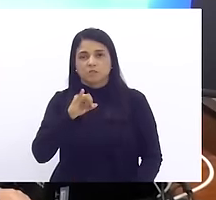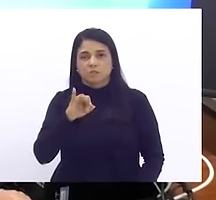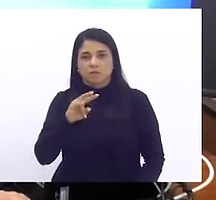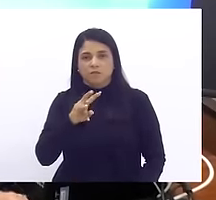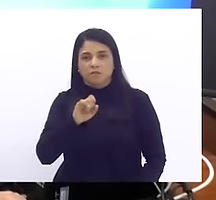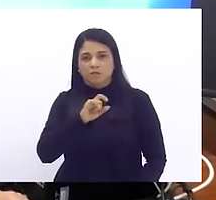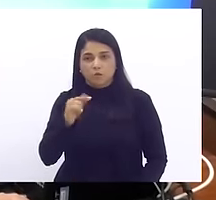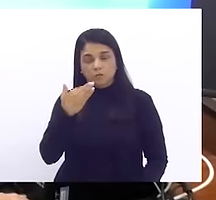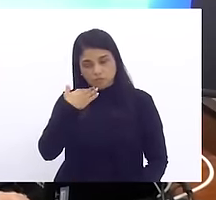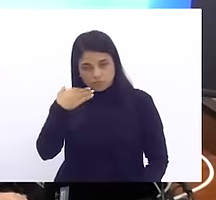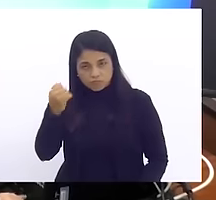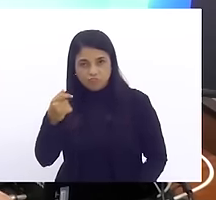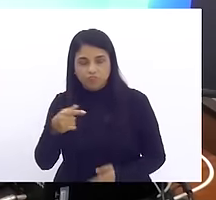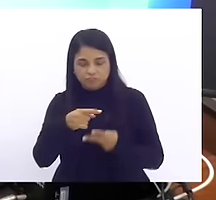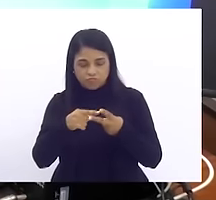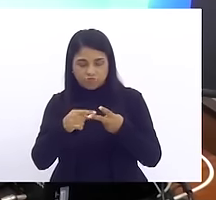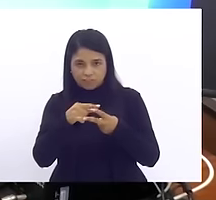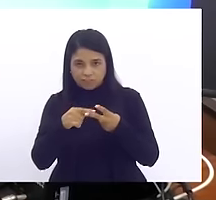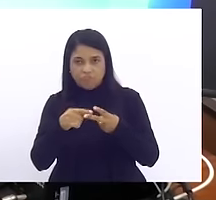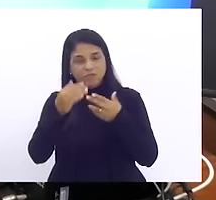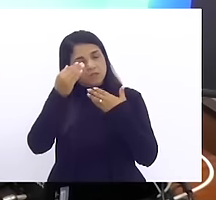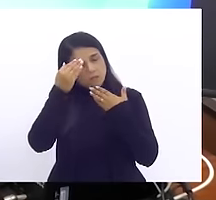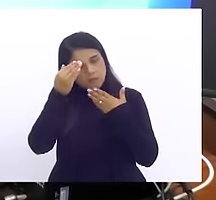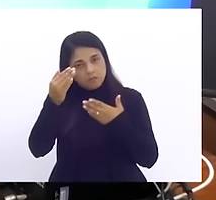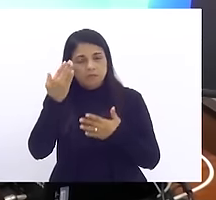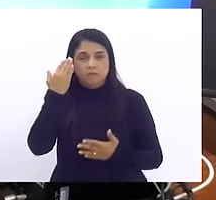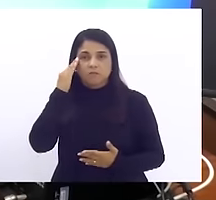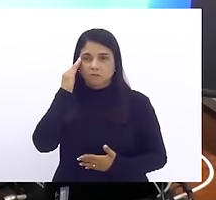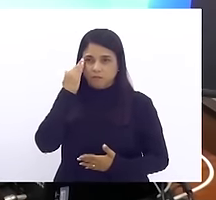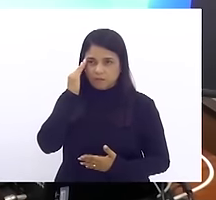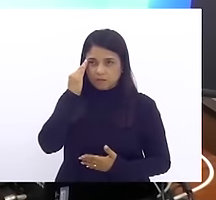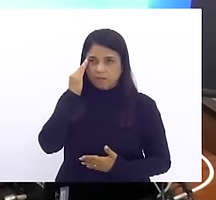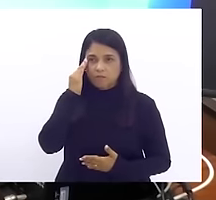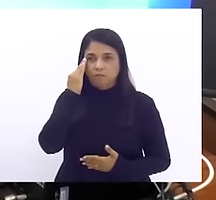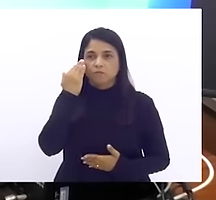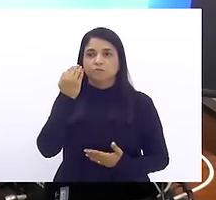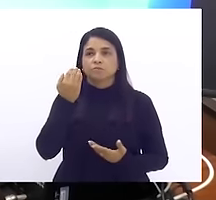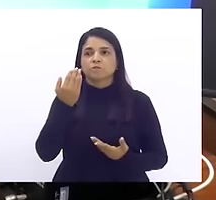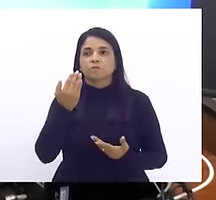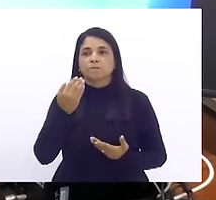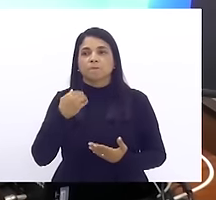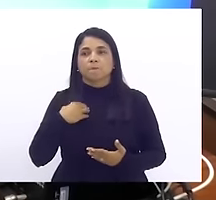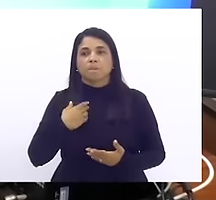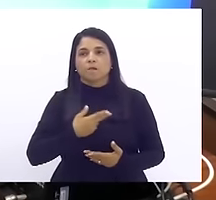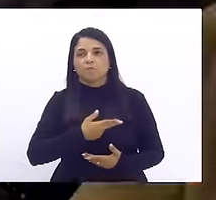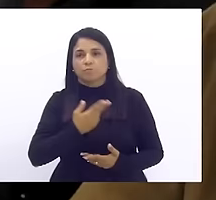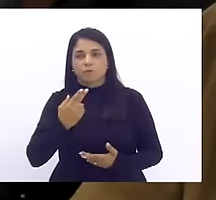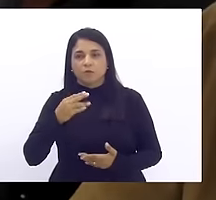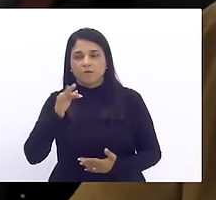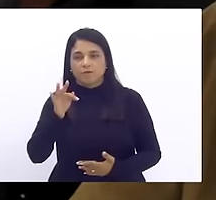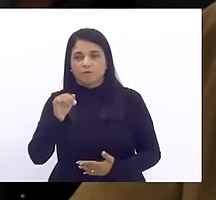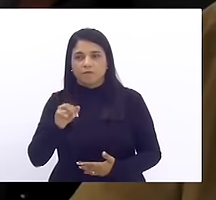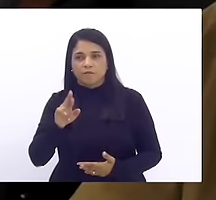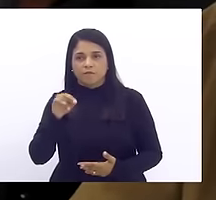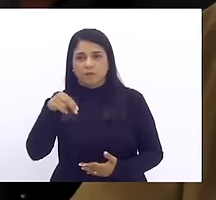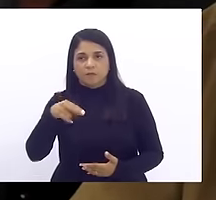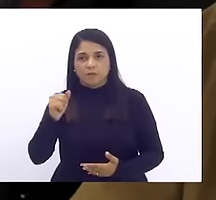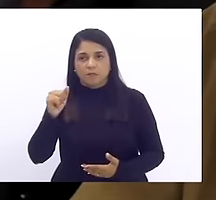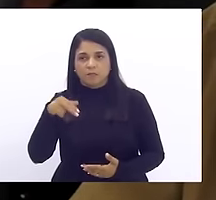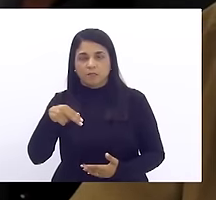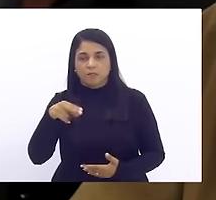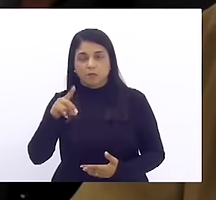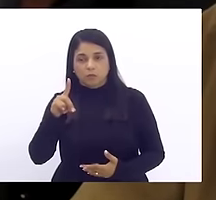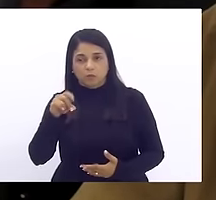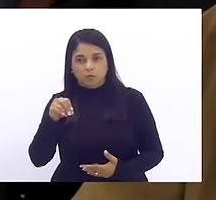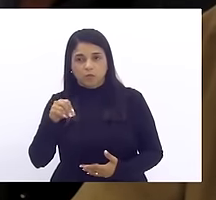nós fomos chamados então gostei de agradecer a compreensão meu nome é Gabriel Fernando inicialmente o cumprimento Presidente